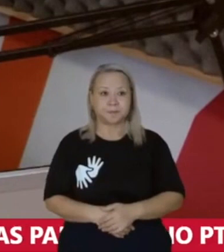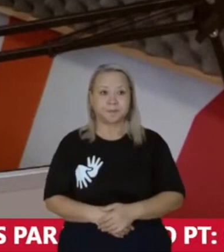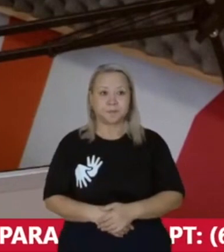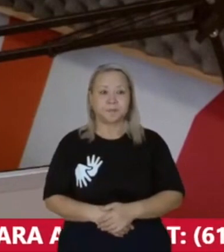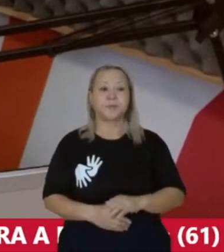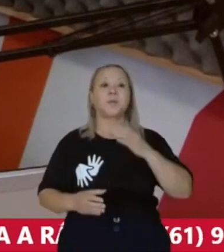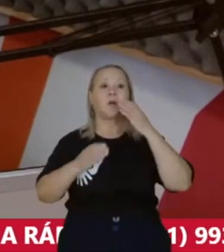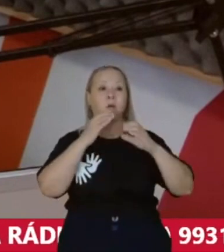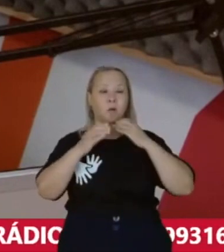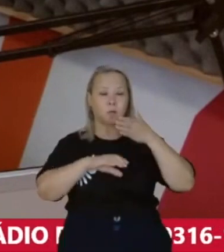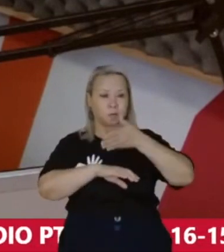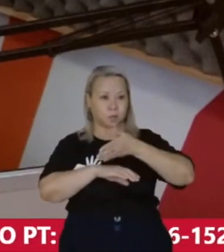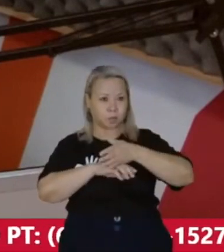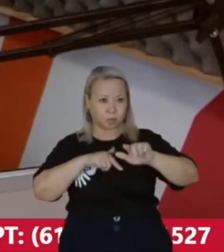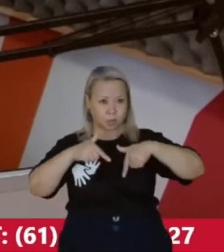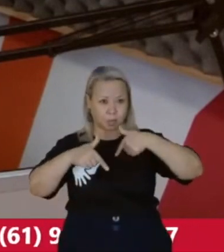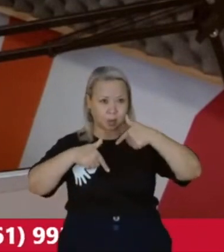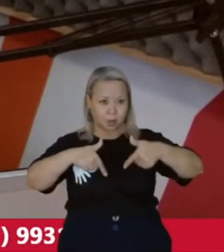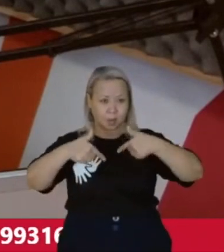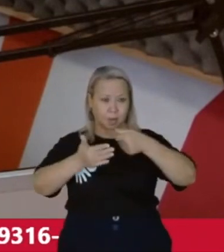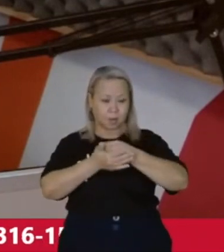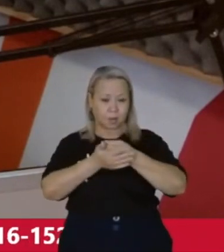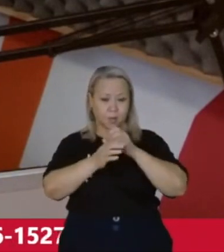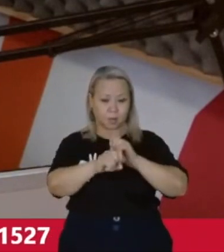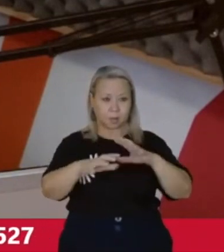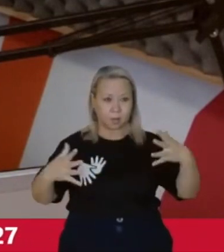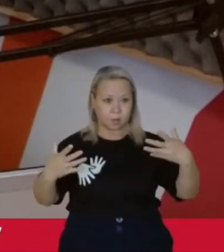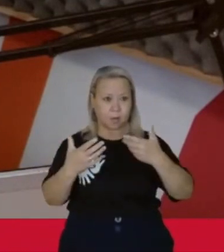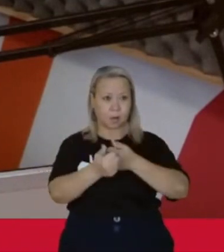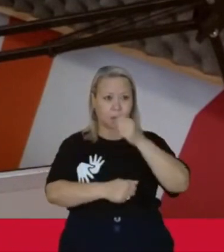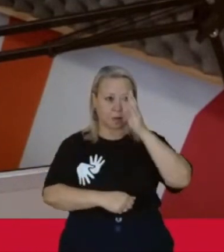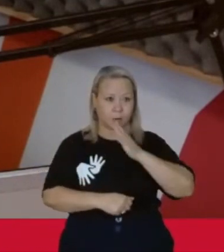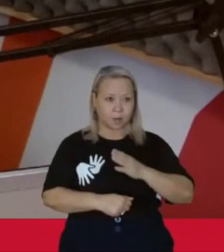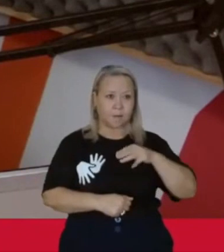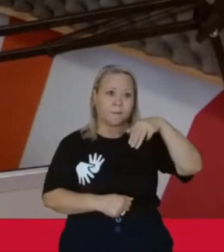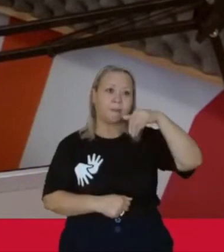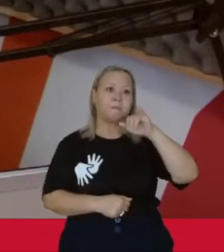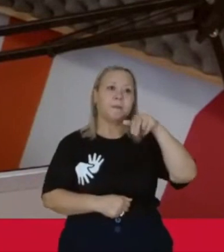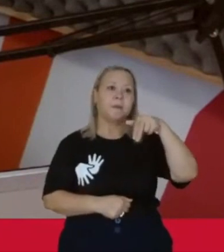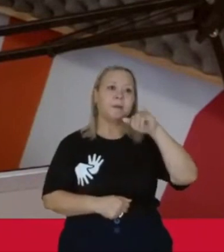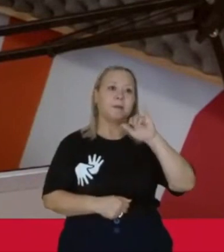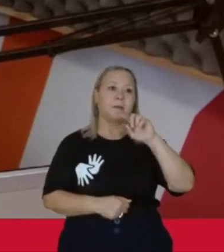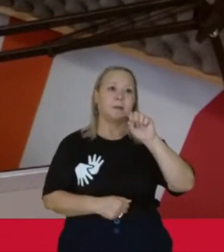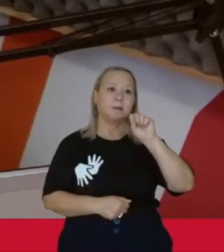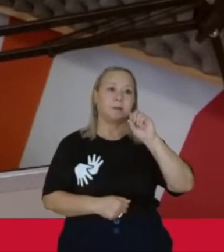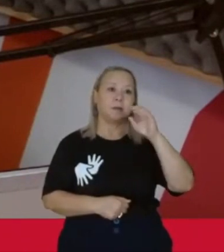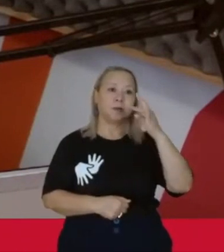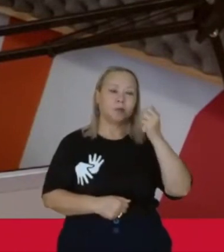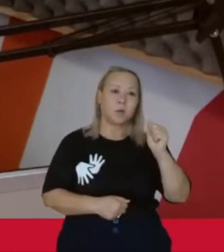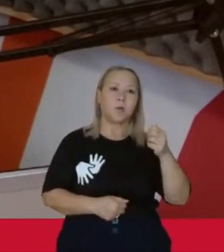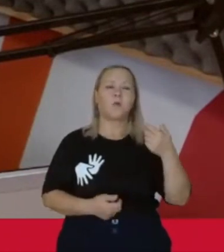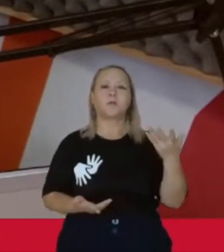comunicação faz parte da luta por uma educação de qualidade no Brasil. Minnesota também participando, como sempre. O Pedro Bicudo